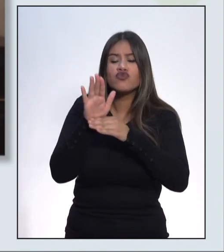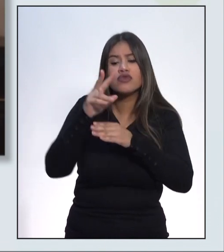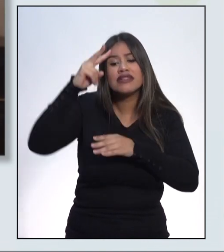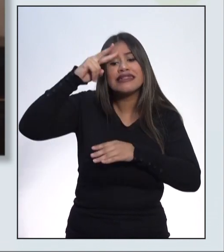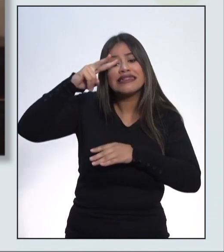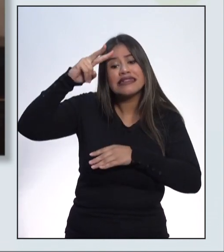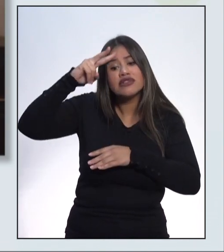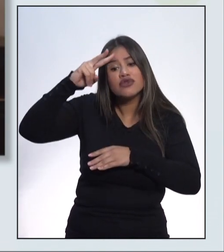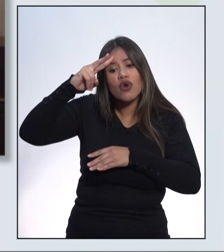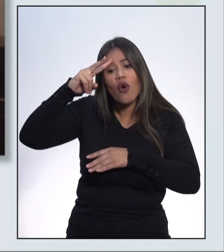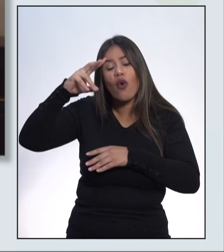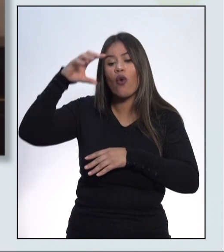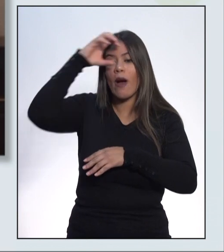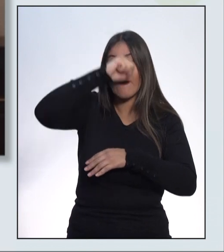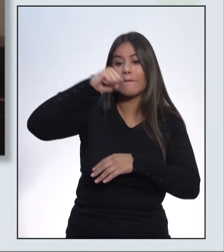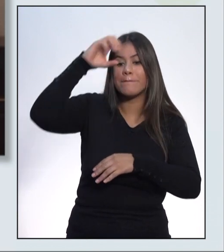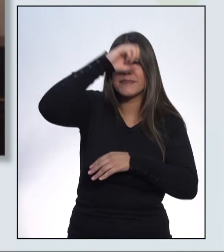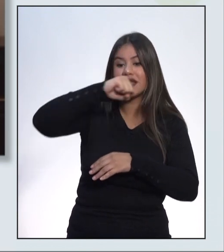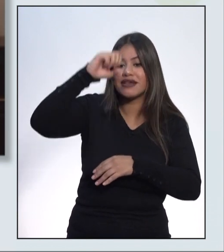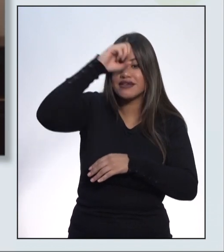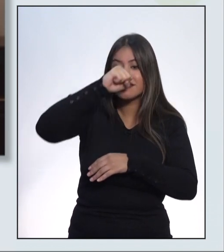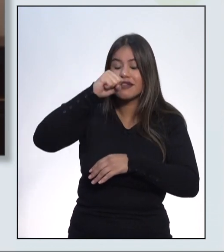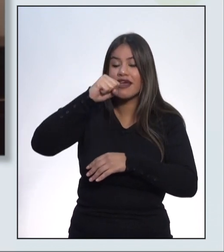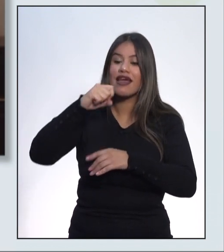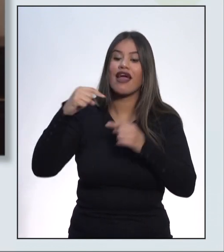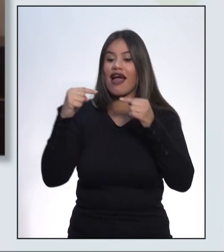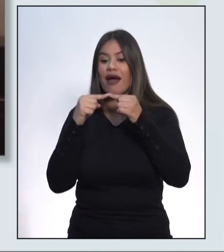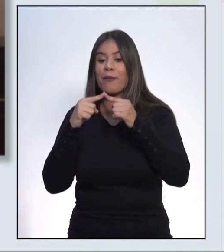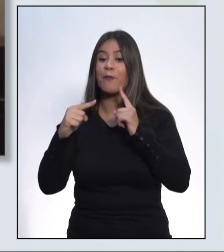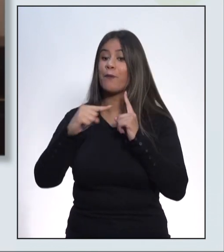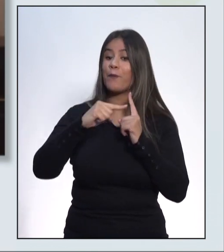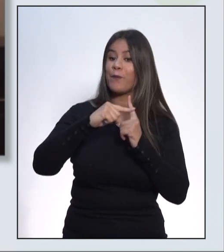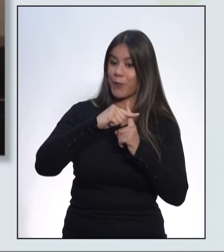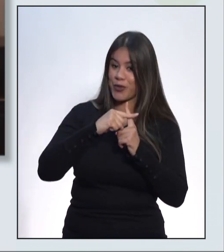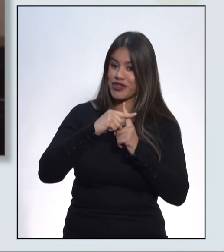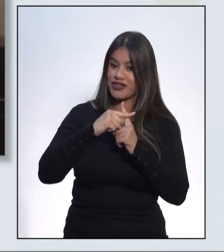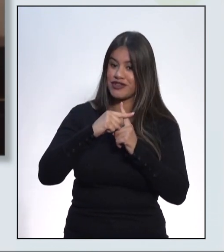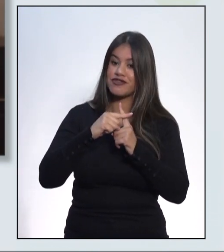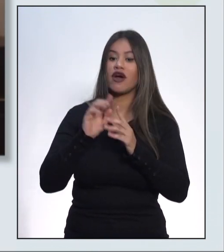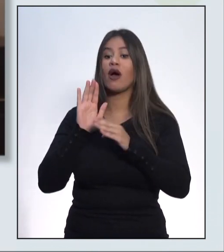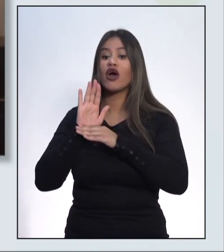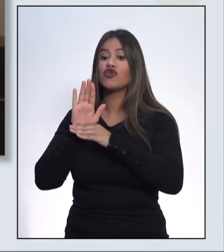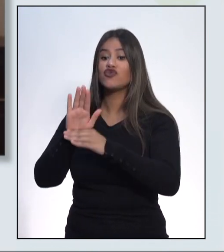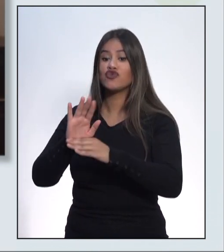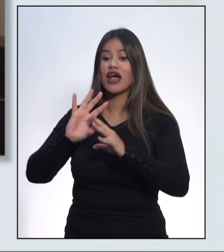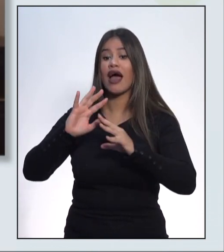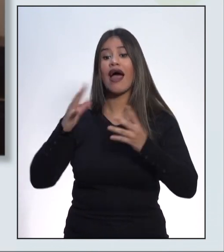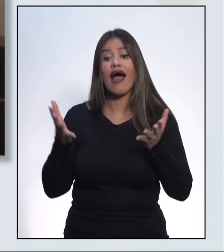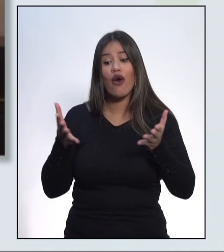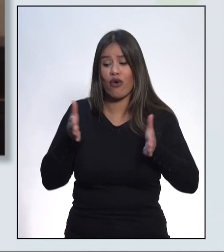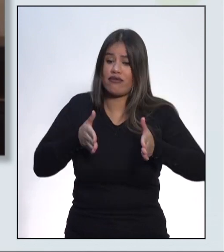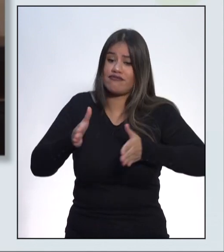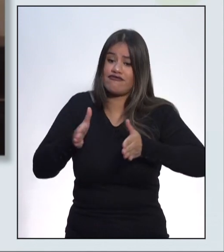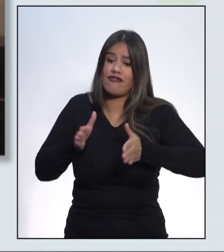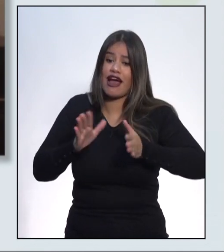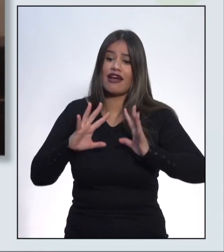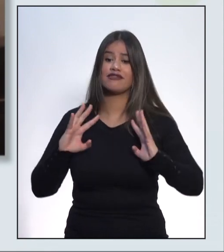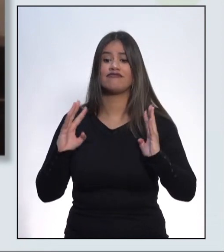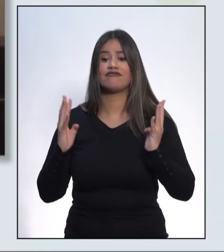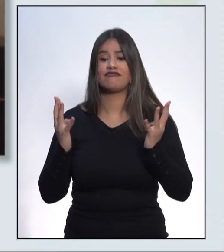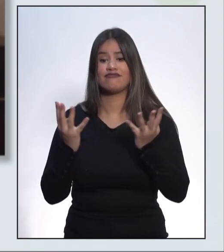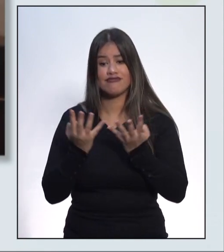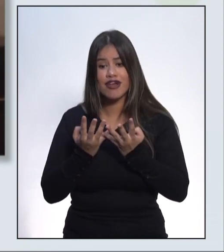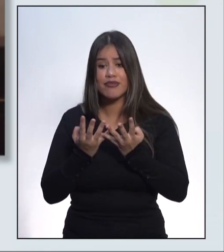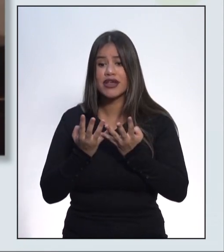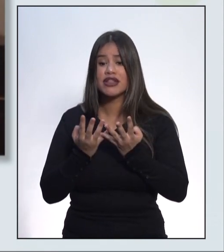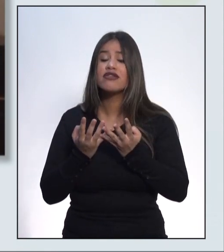de aprendizagens, histórias mais positivas desse período de isolamento para compartilhar com essas pessoas e ajudar